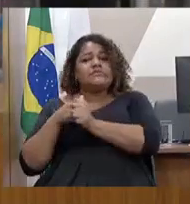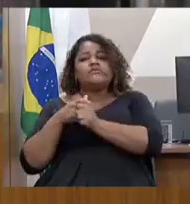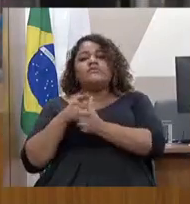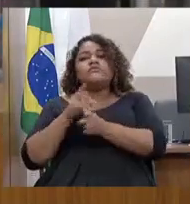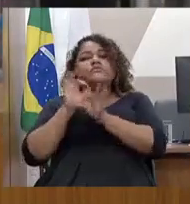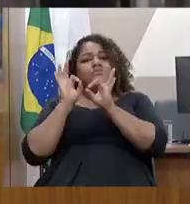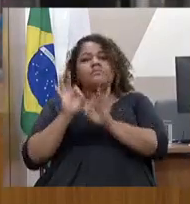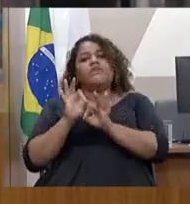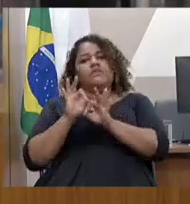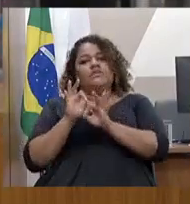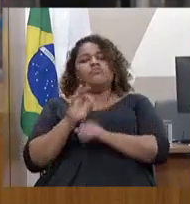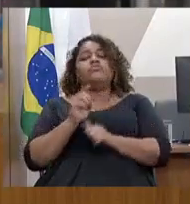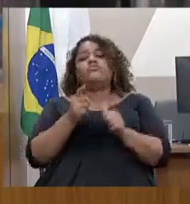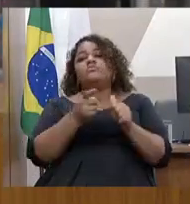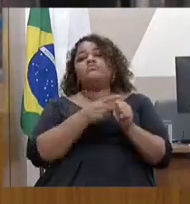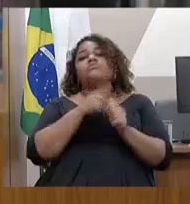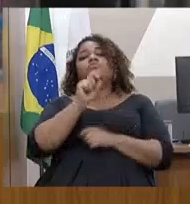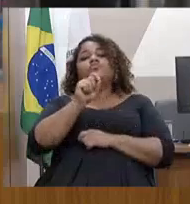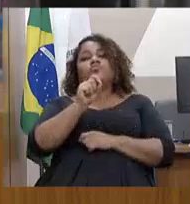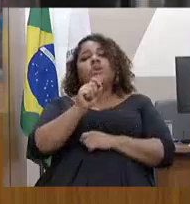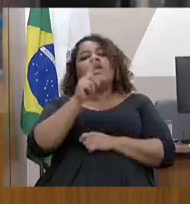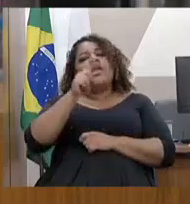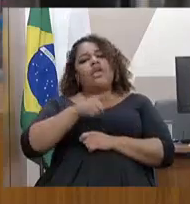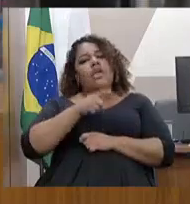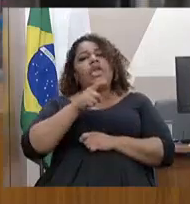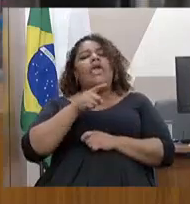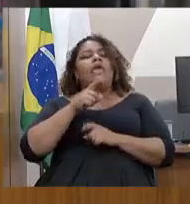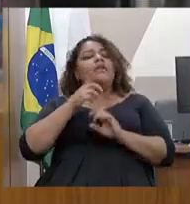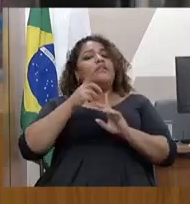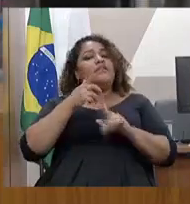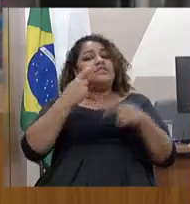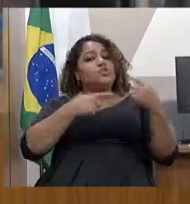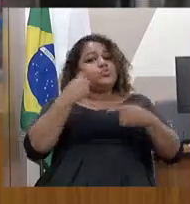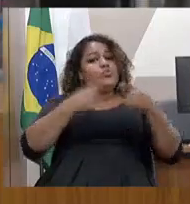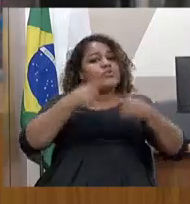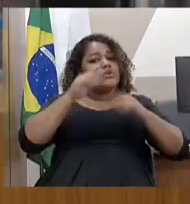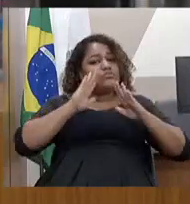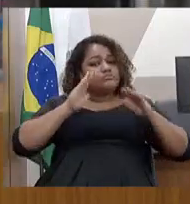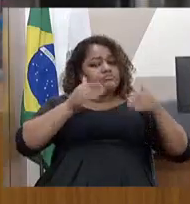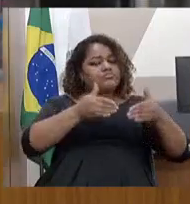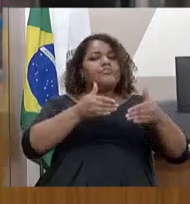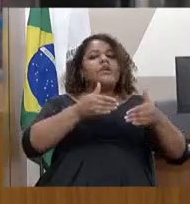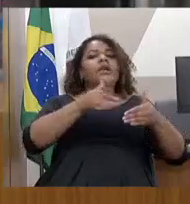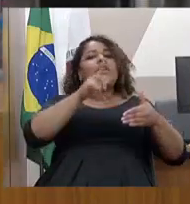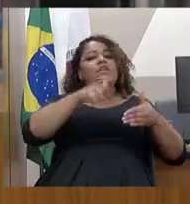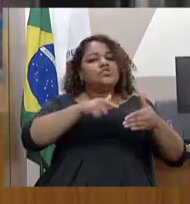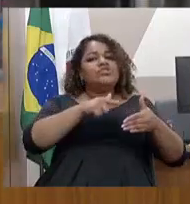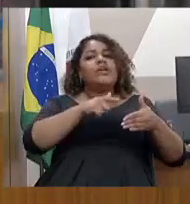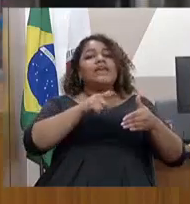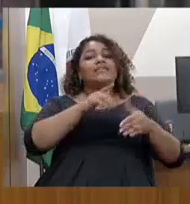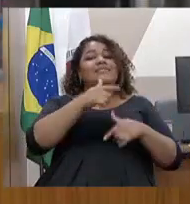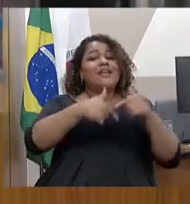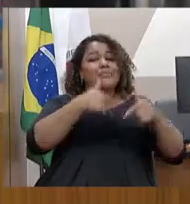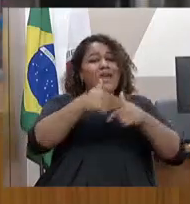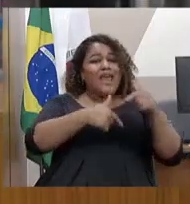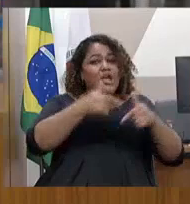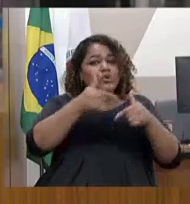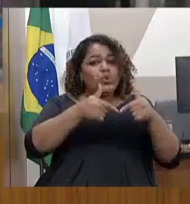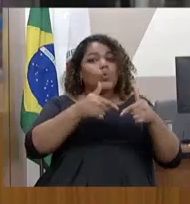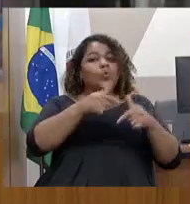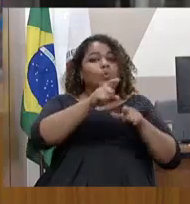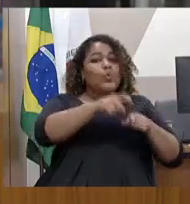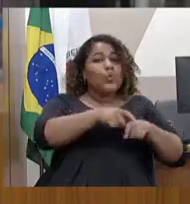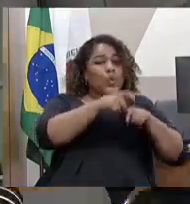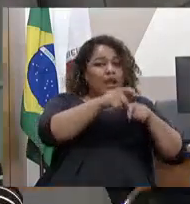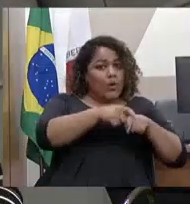uma discussão específica para a questão dos Trabalhadores Rurais os trabalhadores do campo e o outro a outra grande dívida é